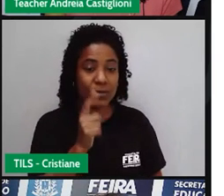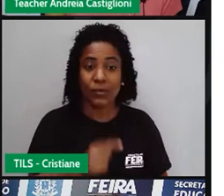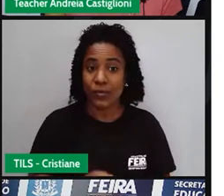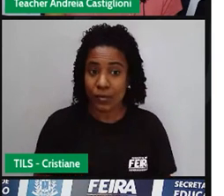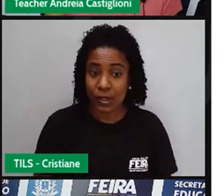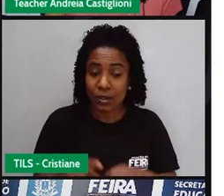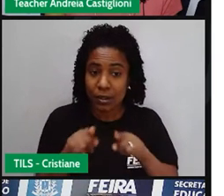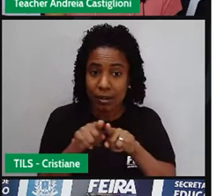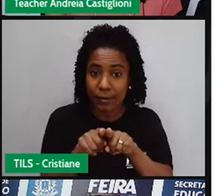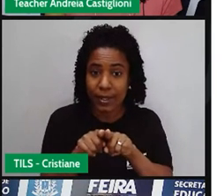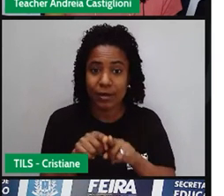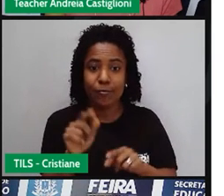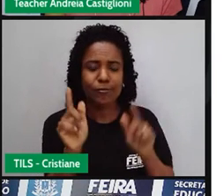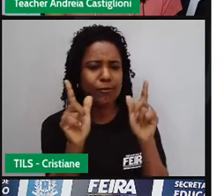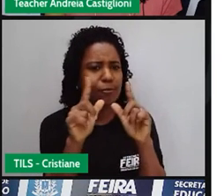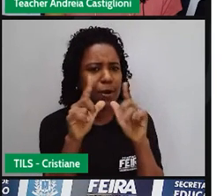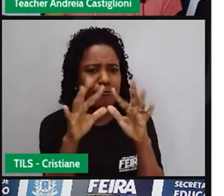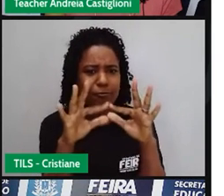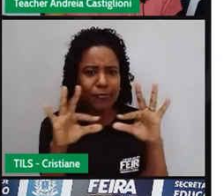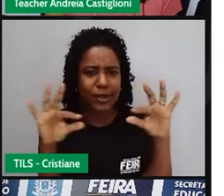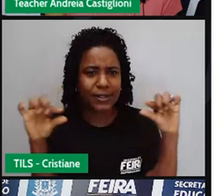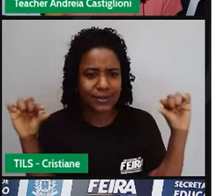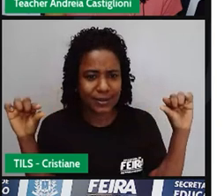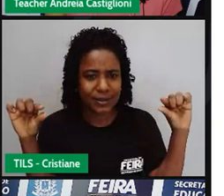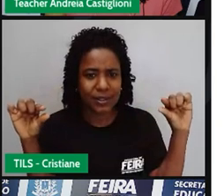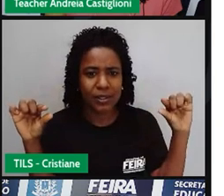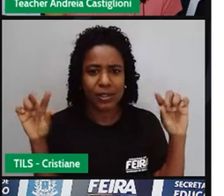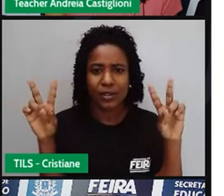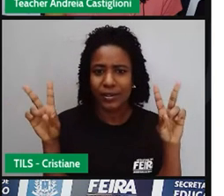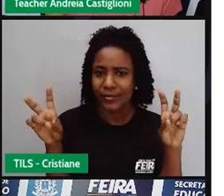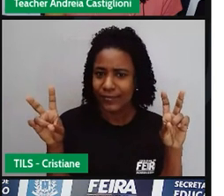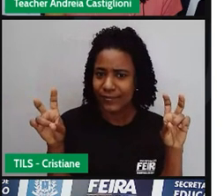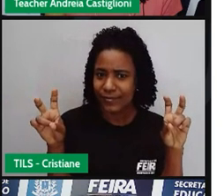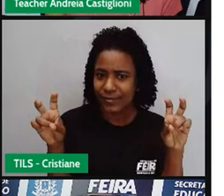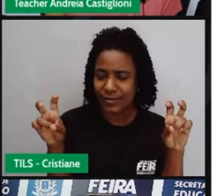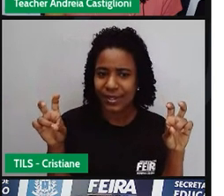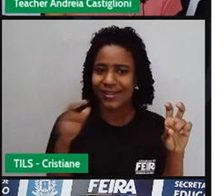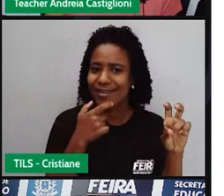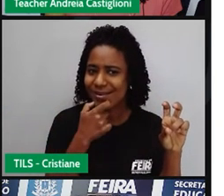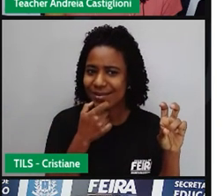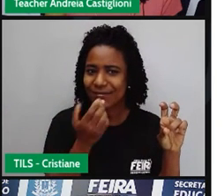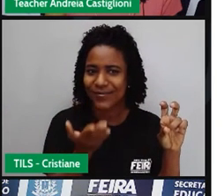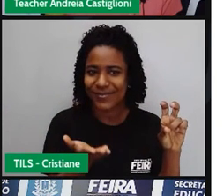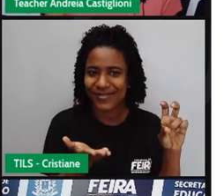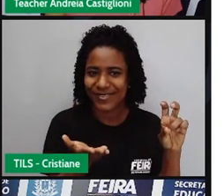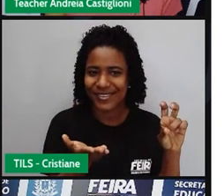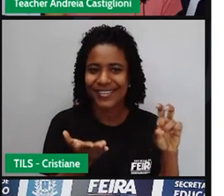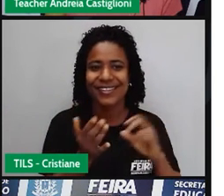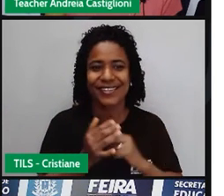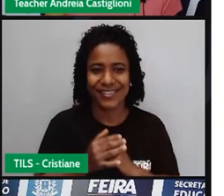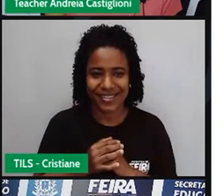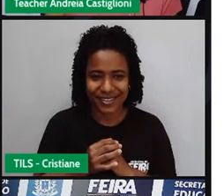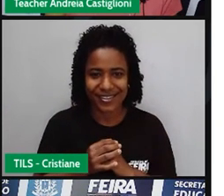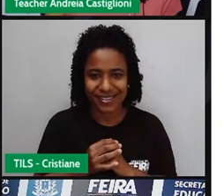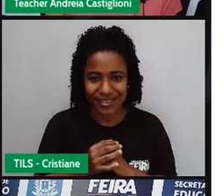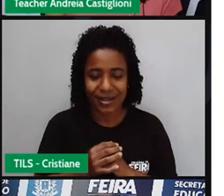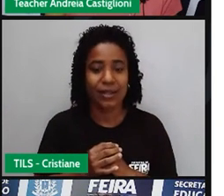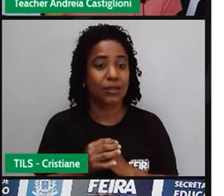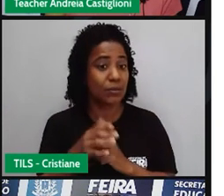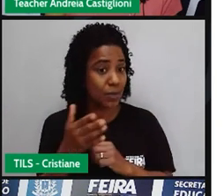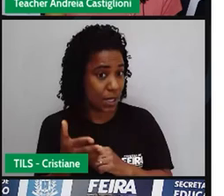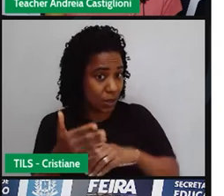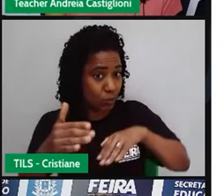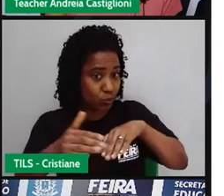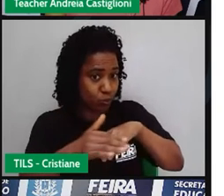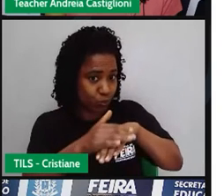imagem nós temos também uma frase WhatsApp o bicho de alimentos e ao sol então seria um tipo de